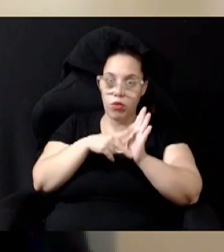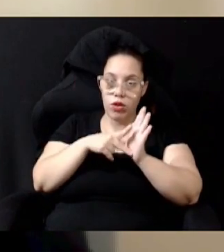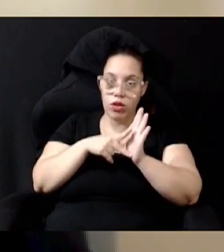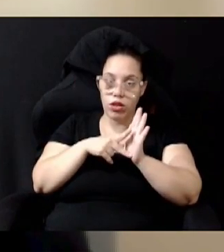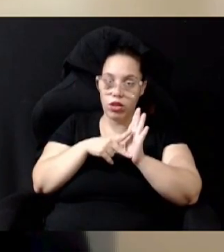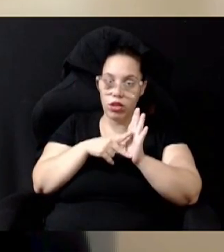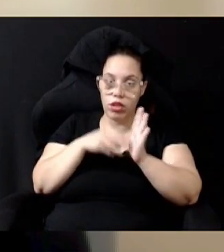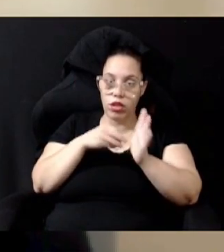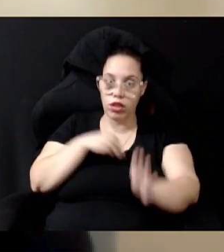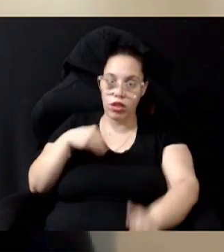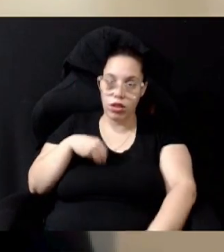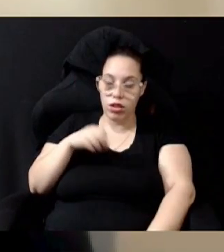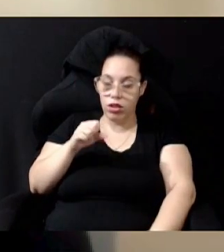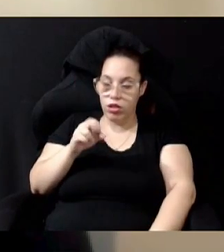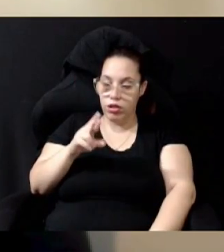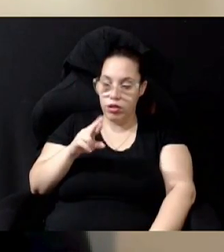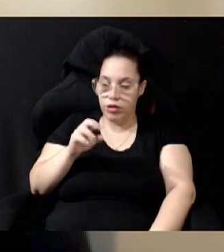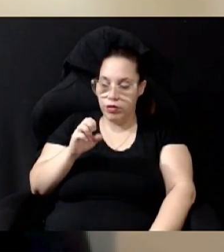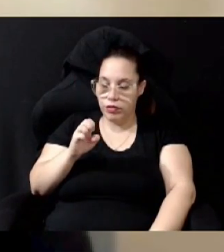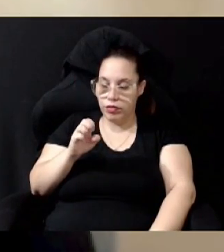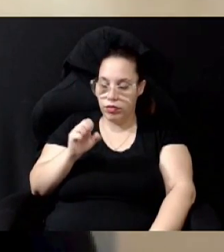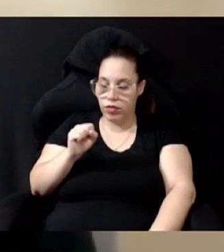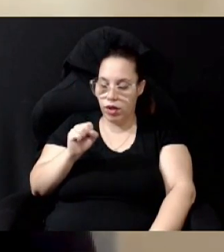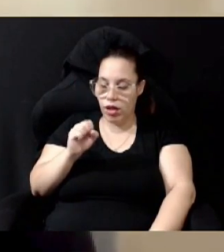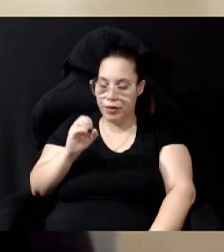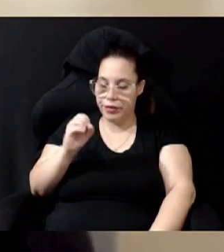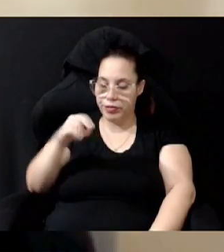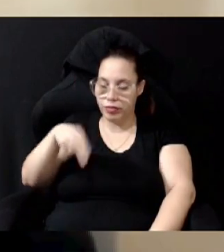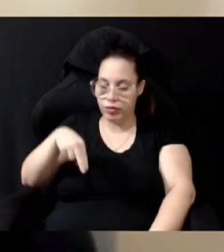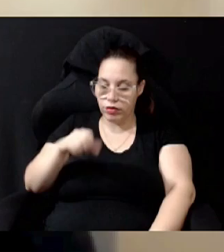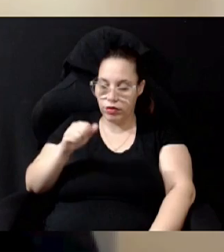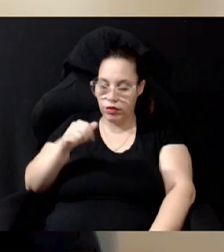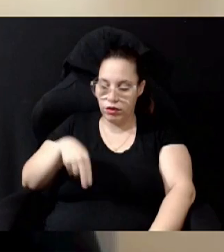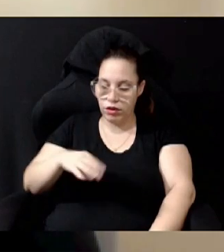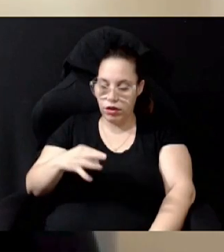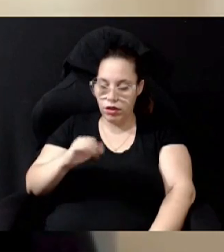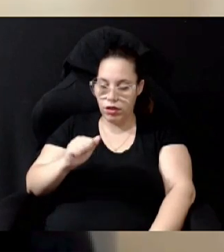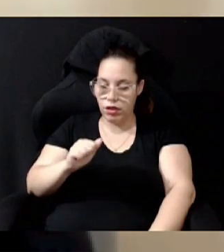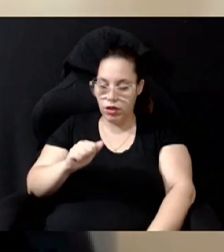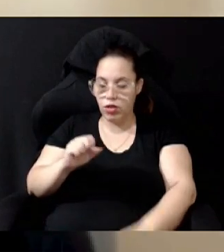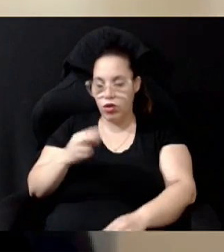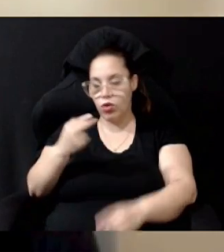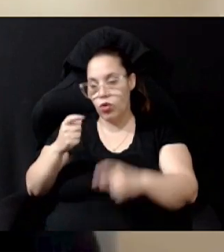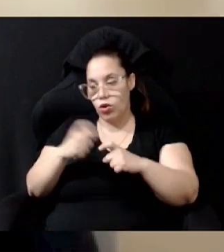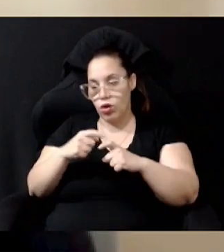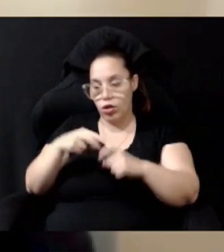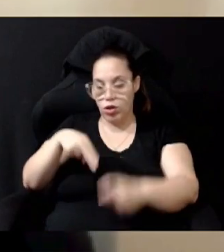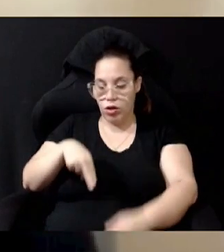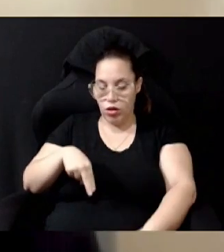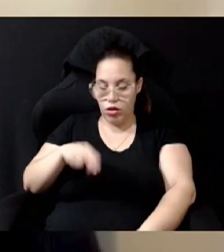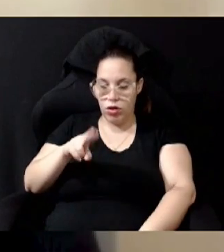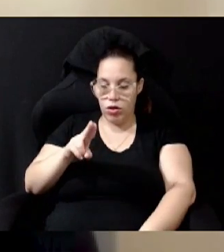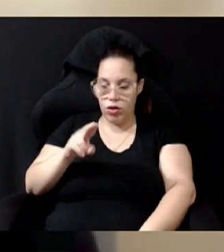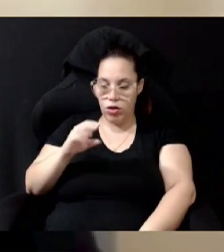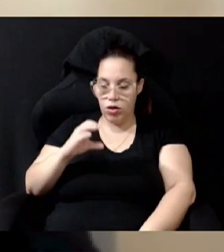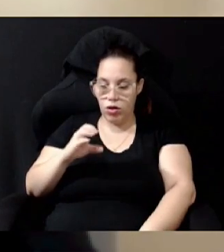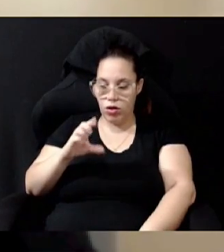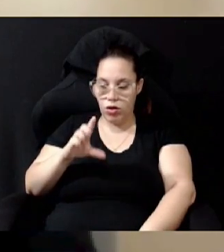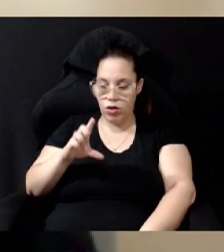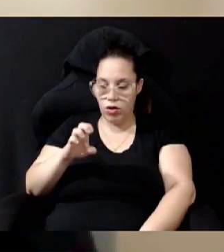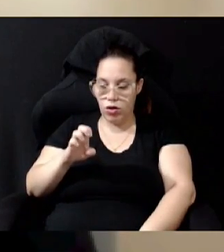ressonância magnética ou de um exame de medicina nuclear, chamado cintilografia encefálica, que